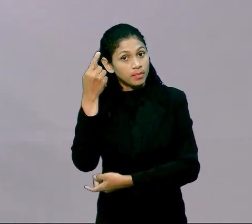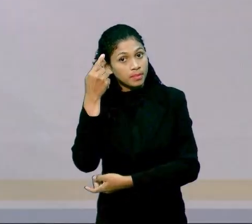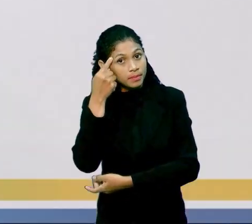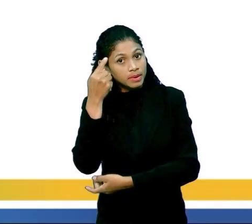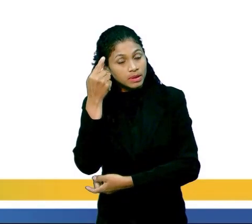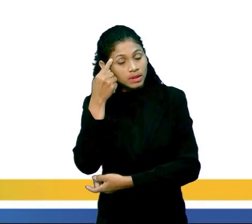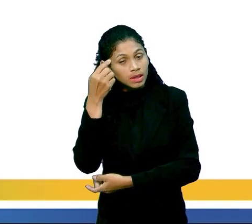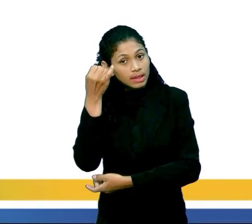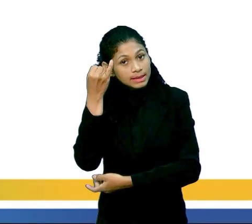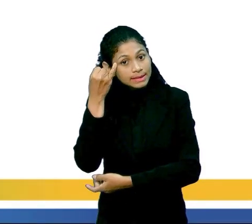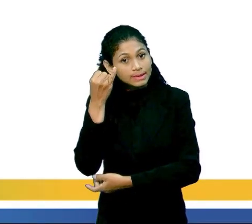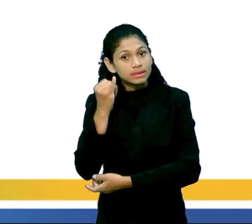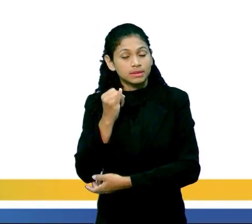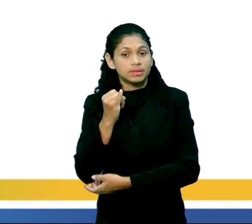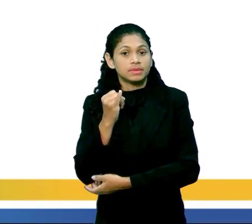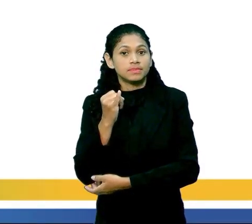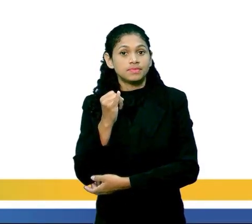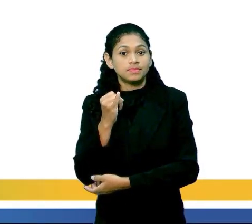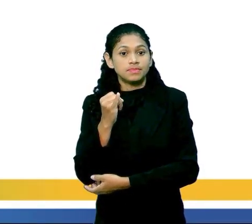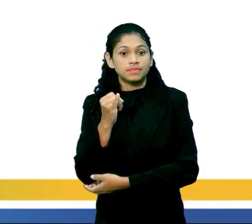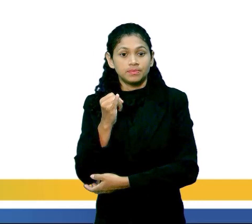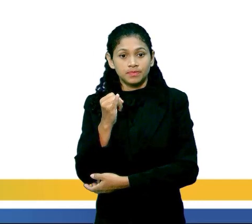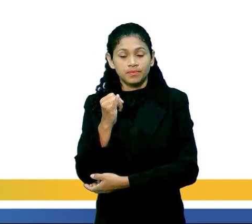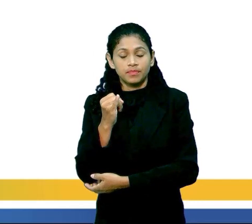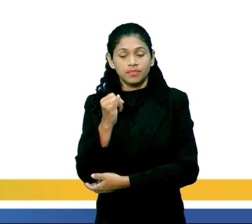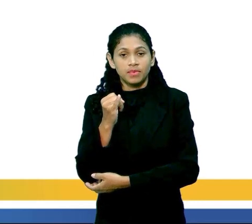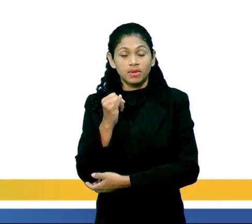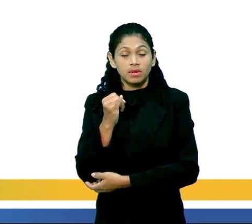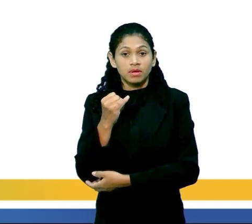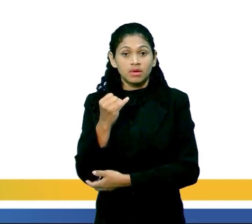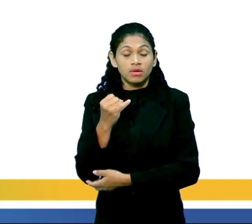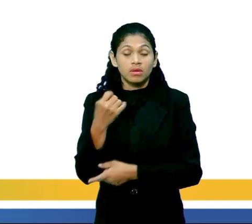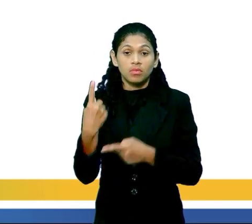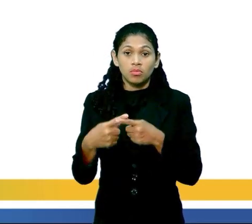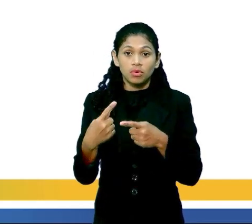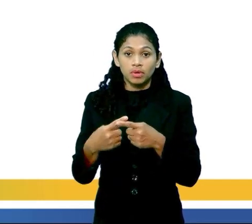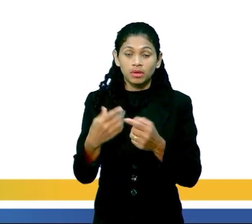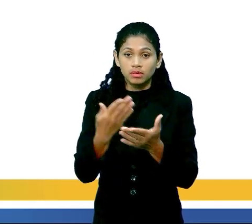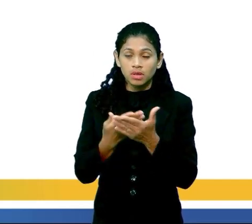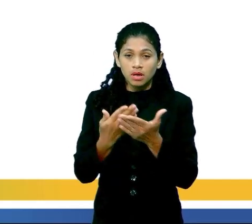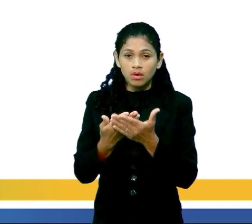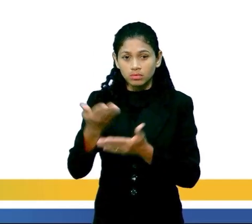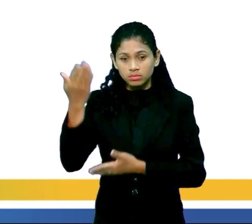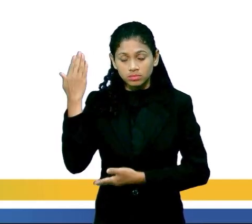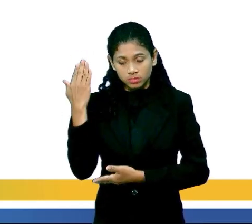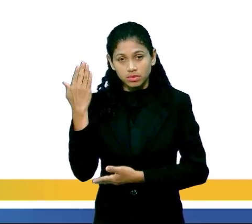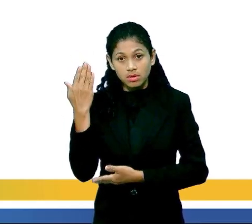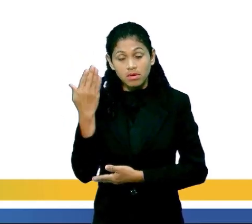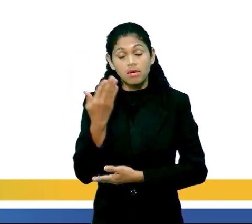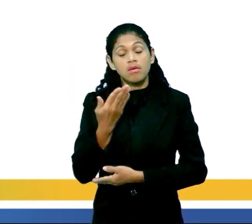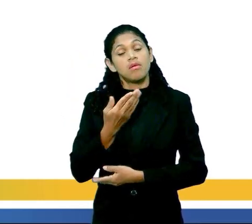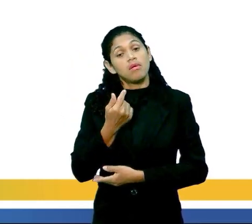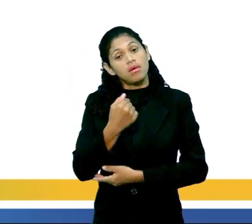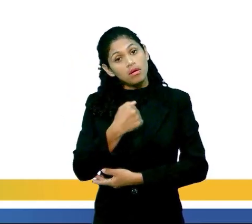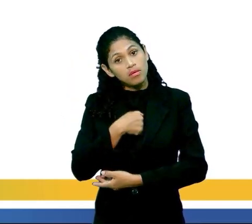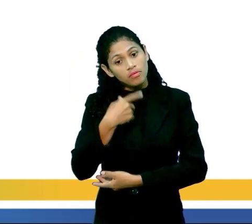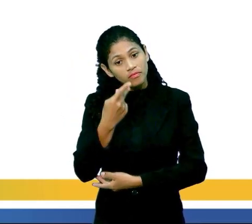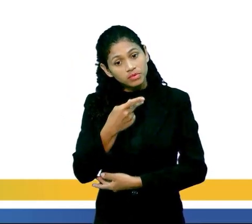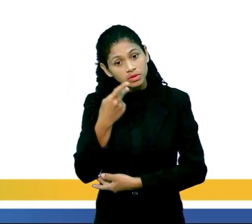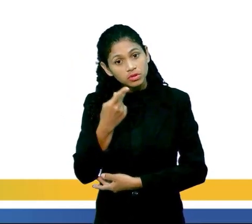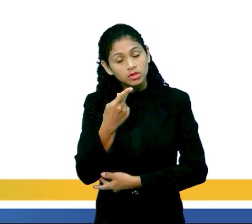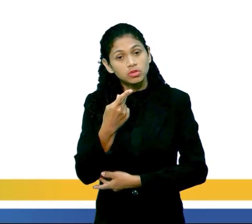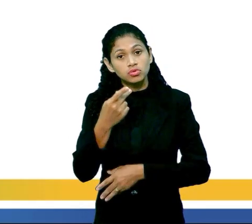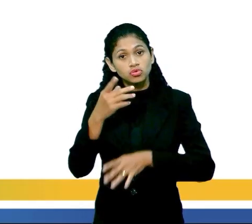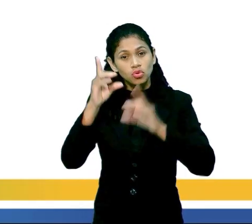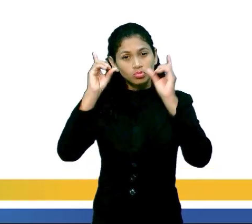tendo em vista que numa videoaula anterior eu comentei a respeito dos direitos humanos, ou seja,